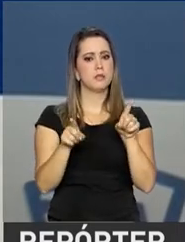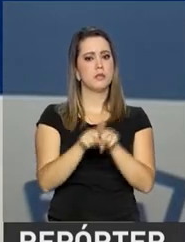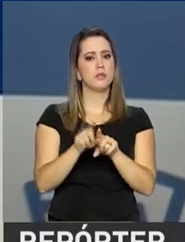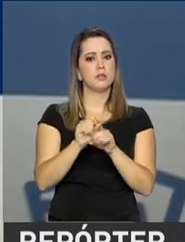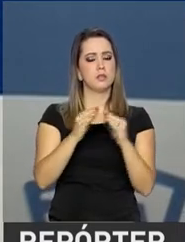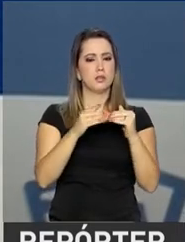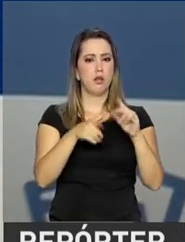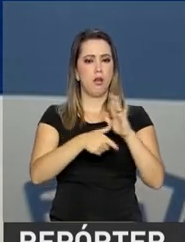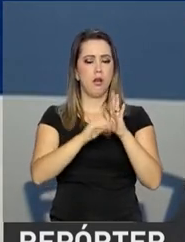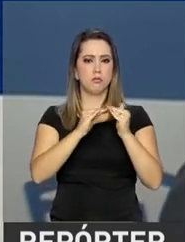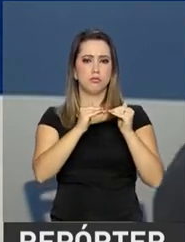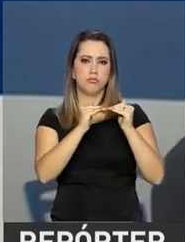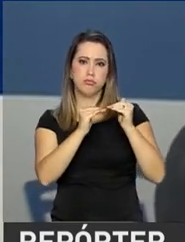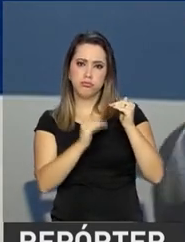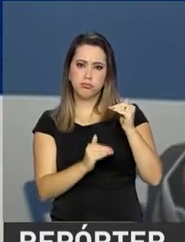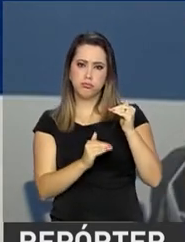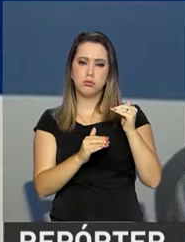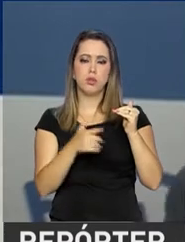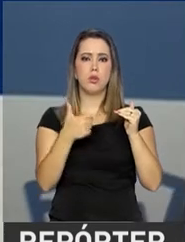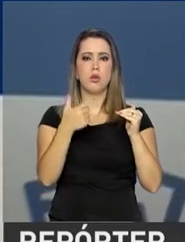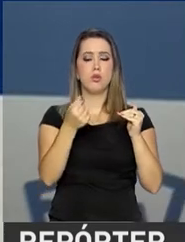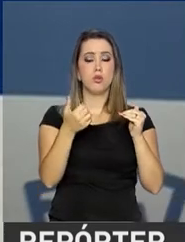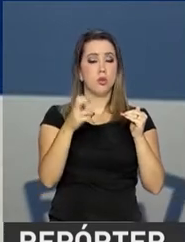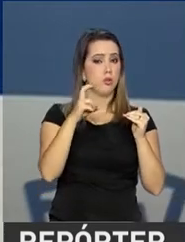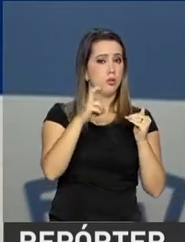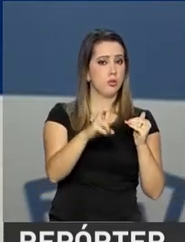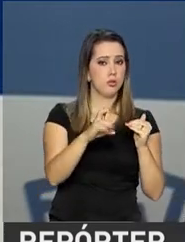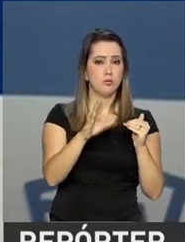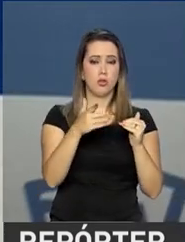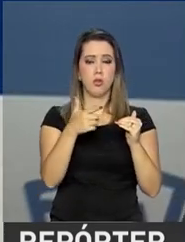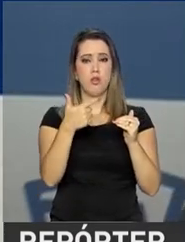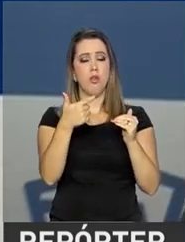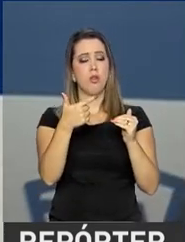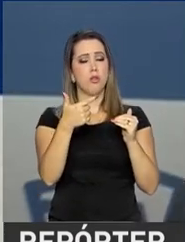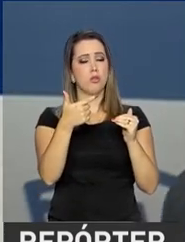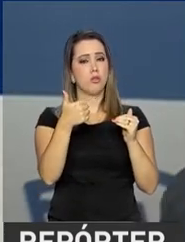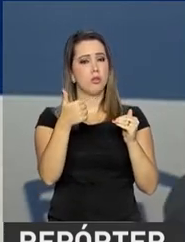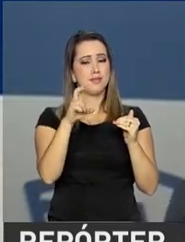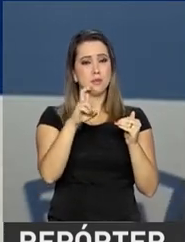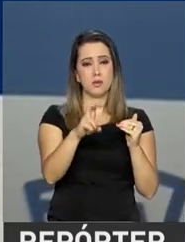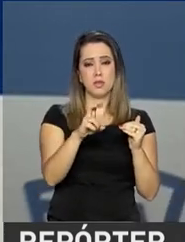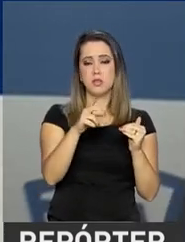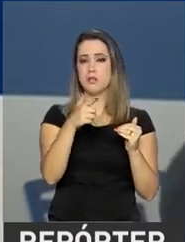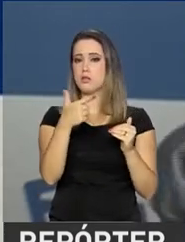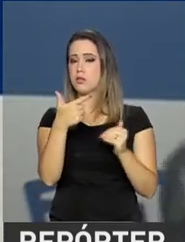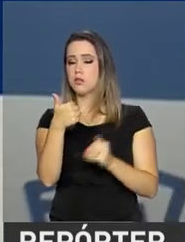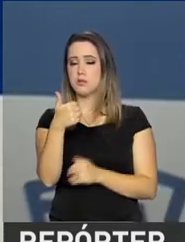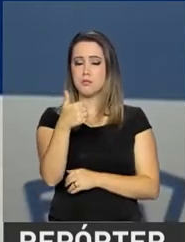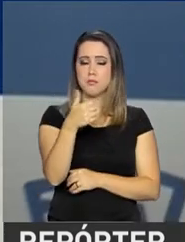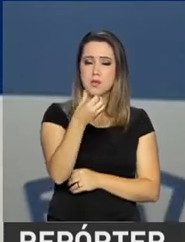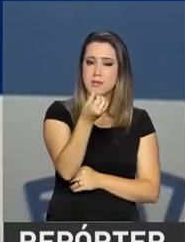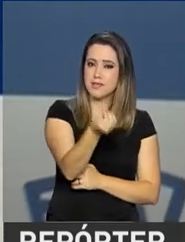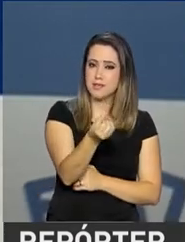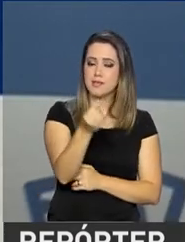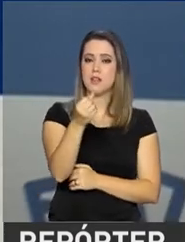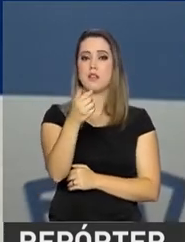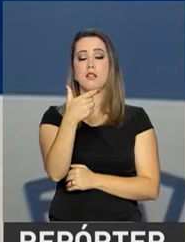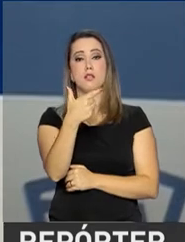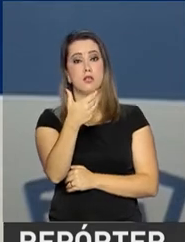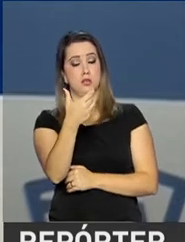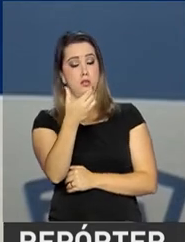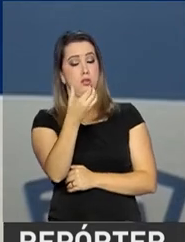lá embaixo a gente desde 2005 2008 2015 2016 e 2017 2018 crescimentos expressivos